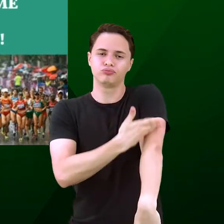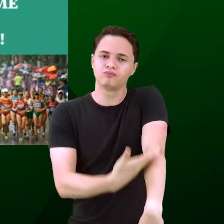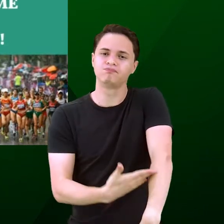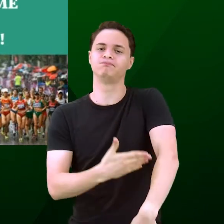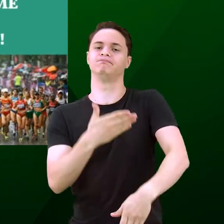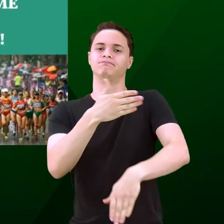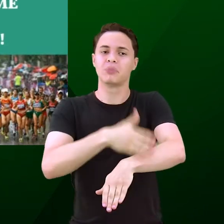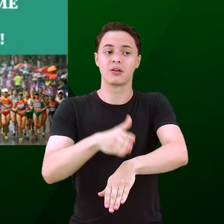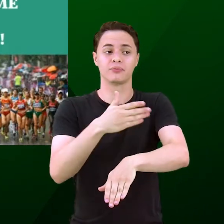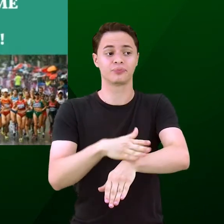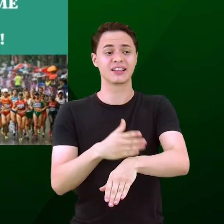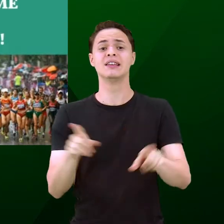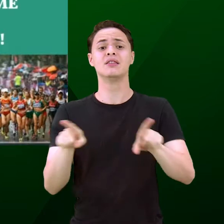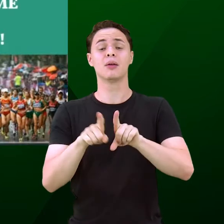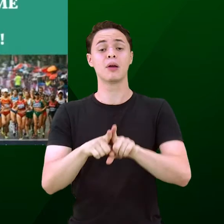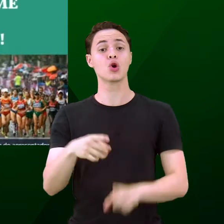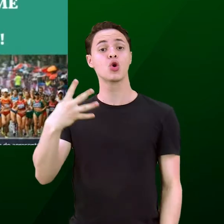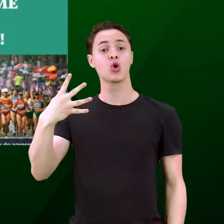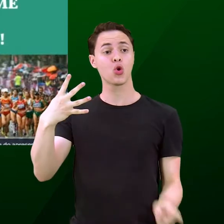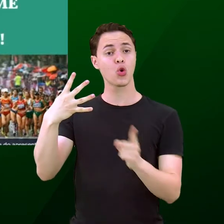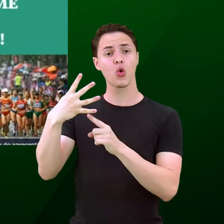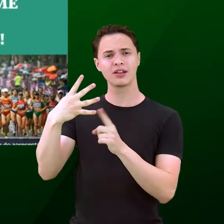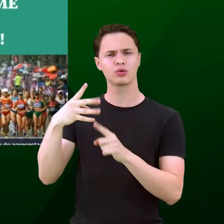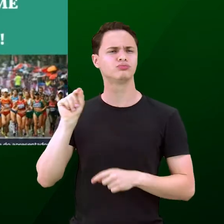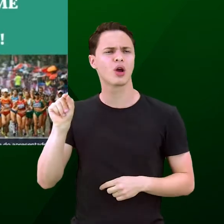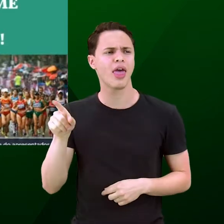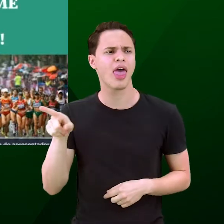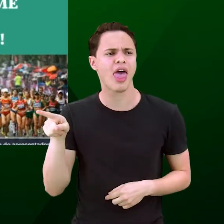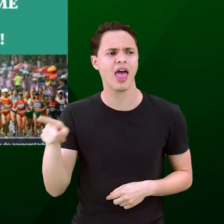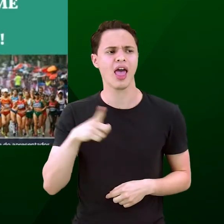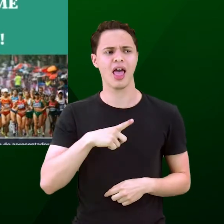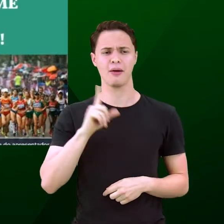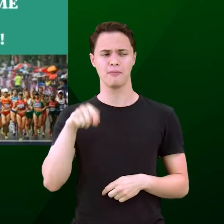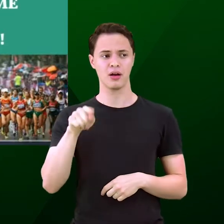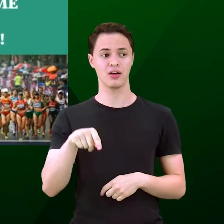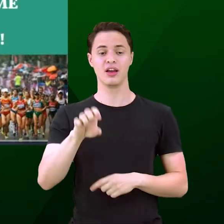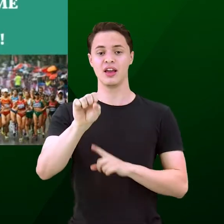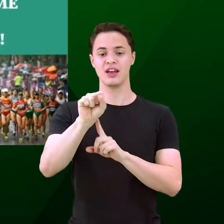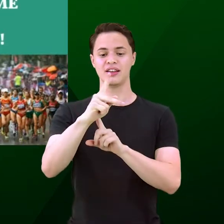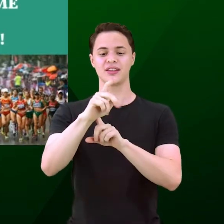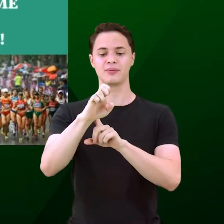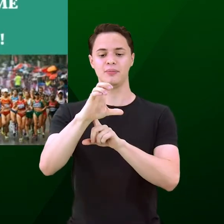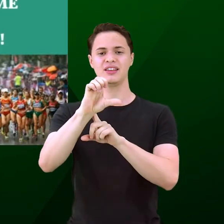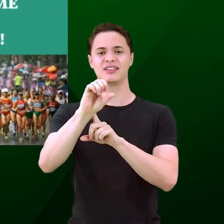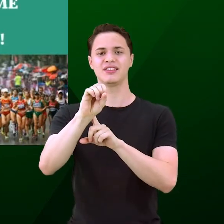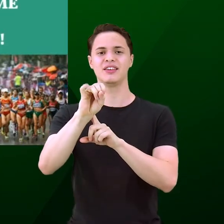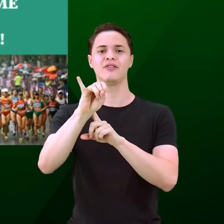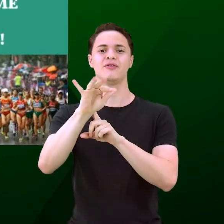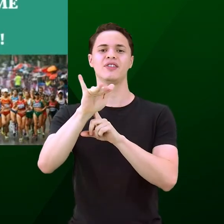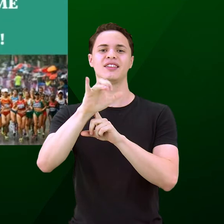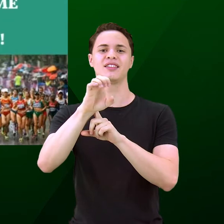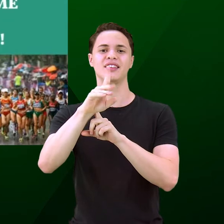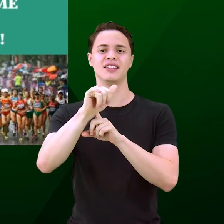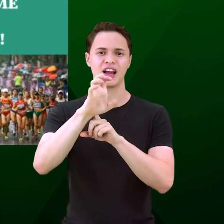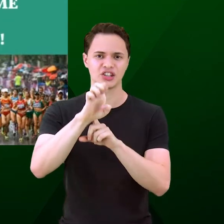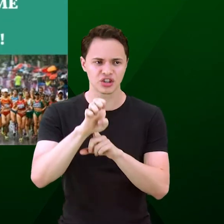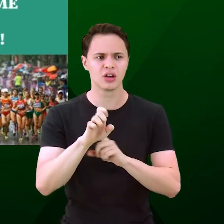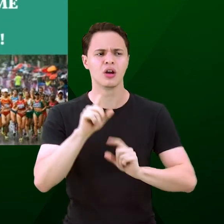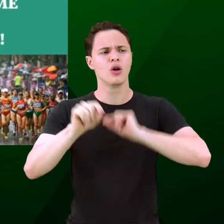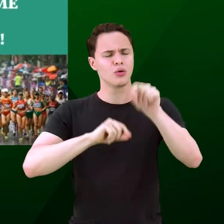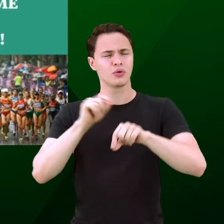aqui. Tá? O que eu preciso para isso não acontecer? Eu preciso, além de uma adaptação, uma